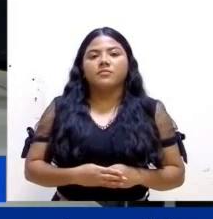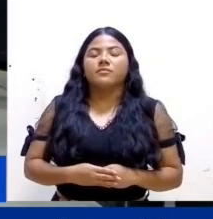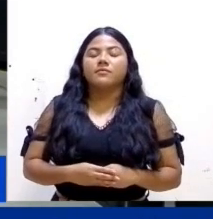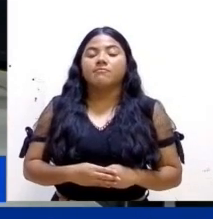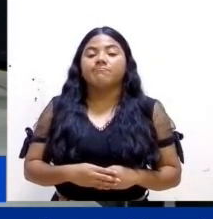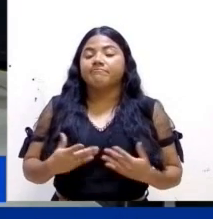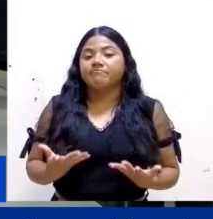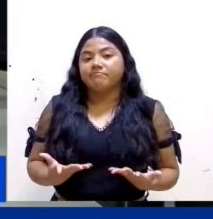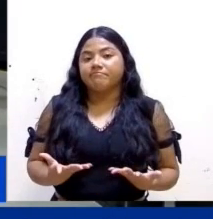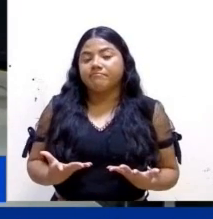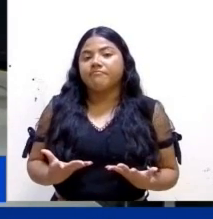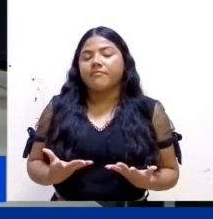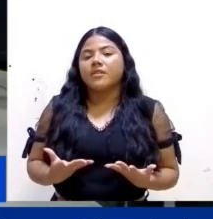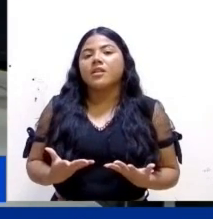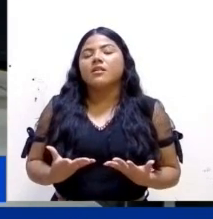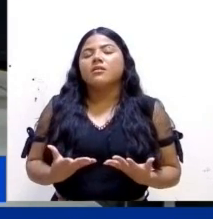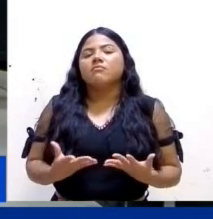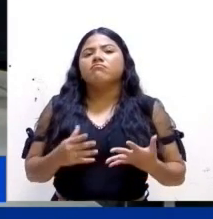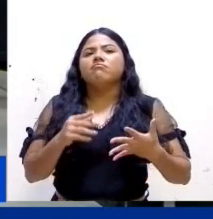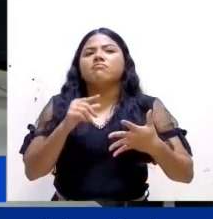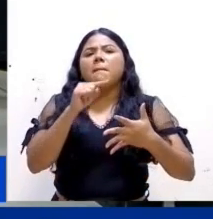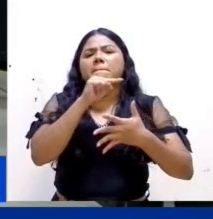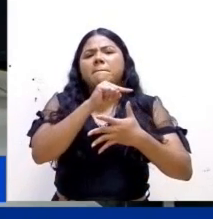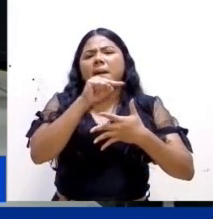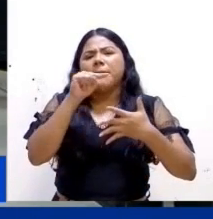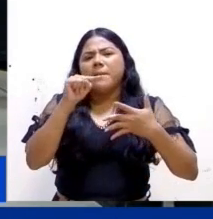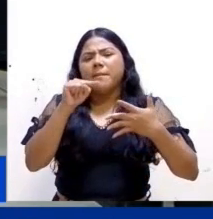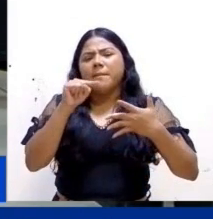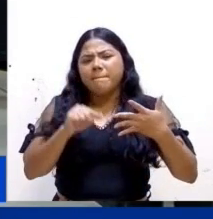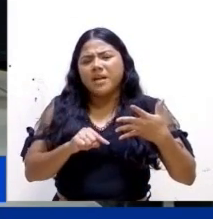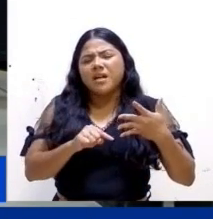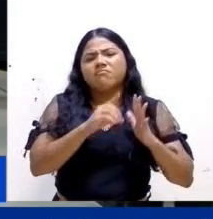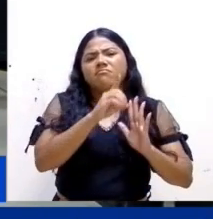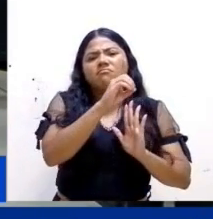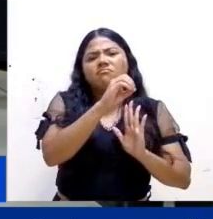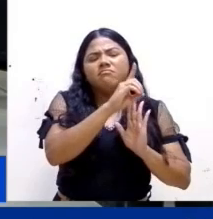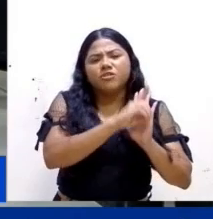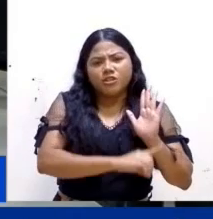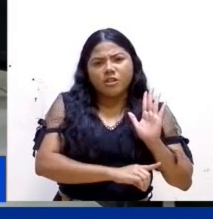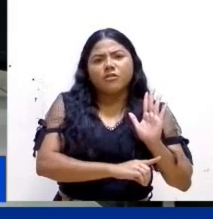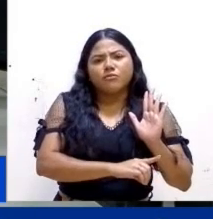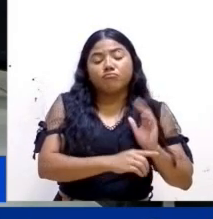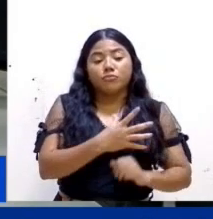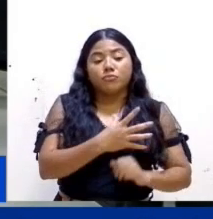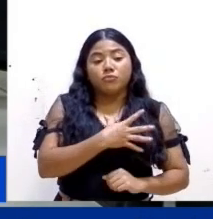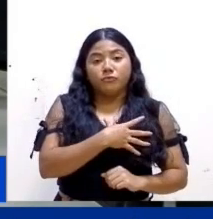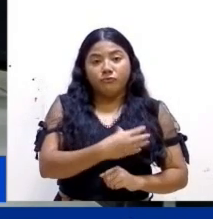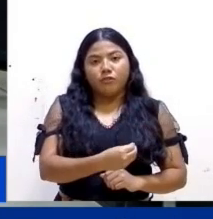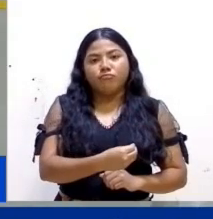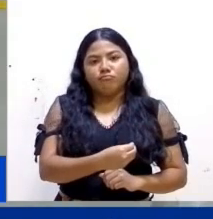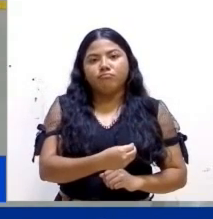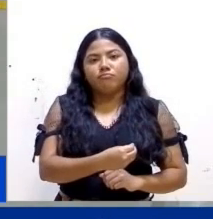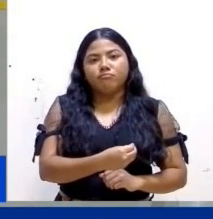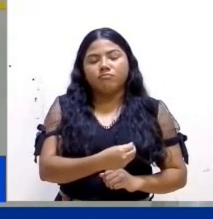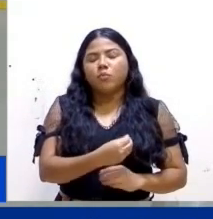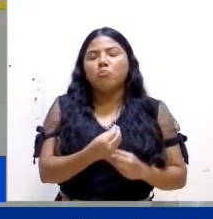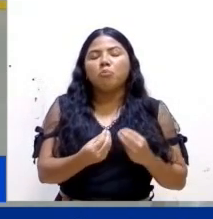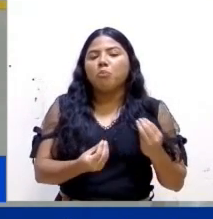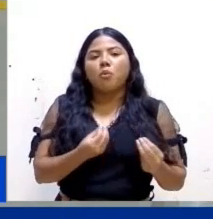Bom, e quais são os direitos que um filho que tem sua paternidade reconhecida? Os mesmos.